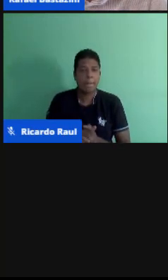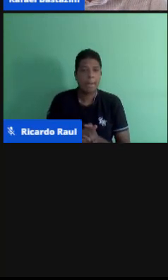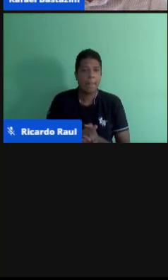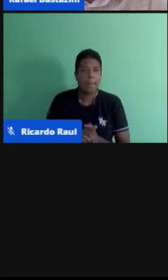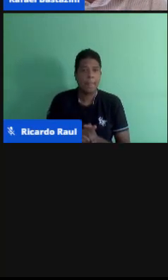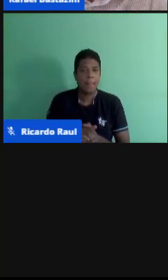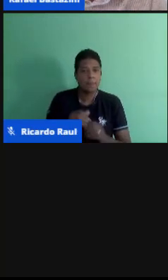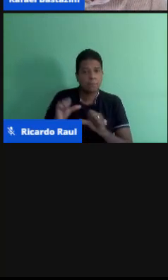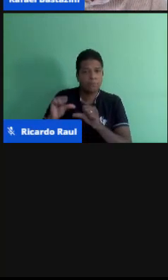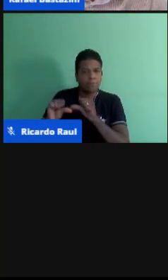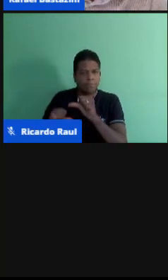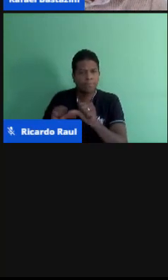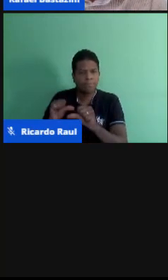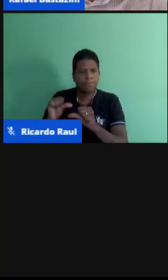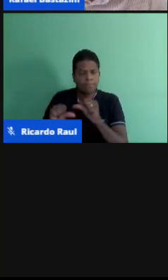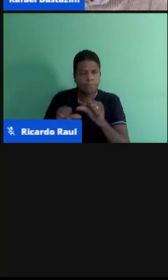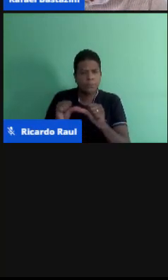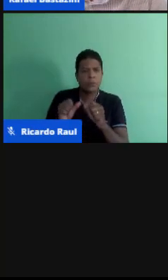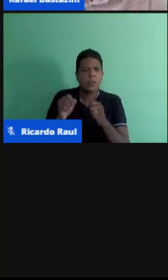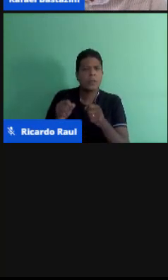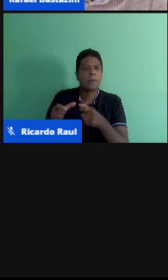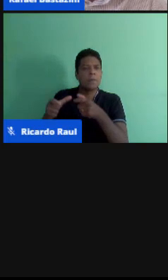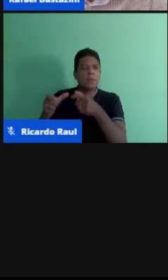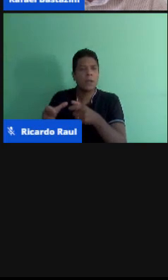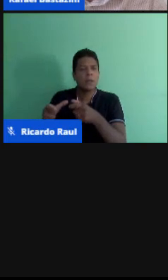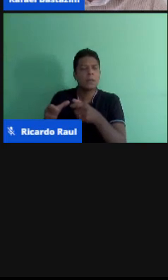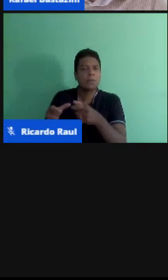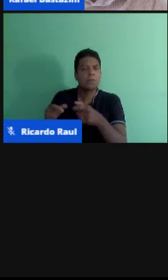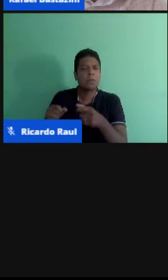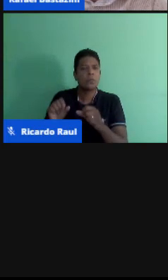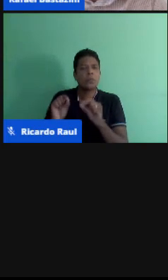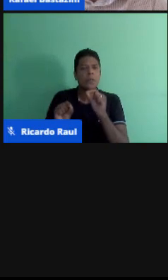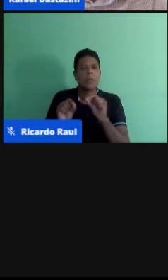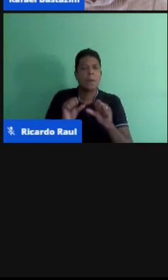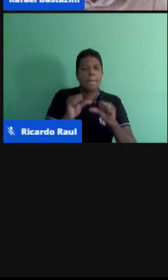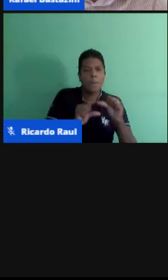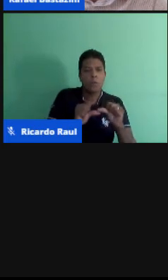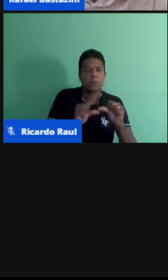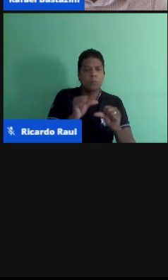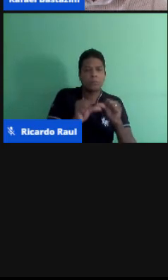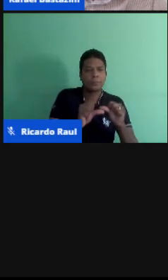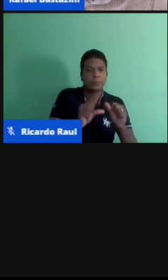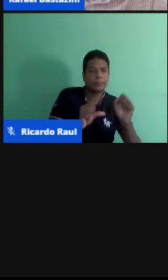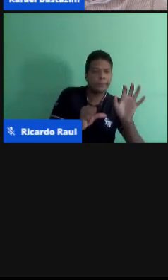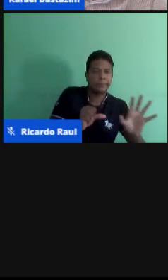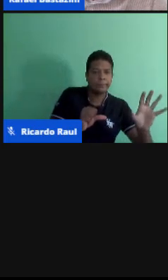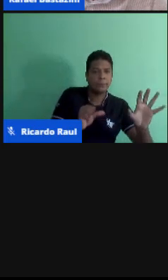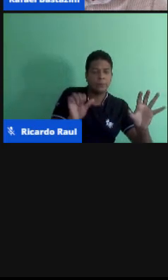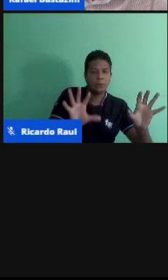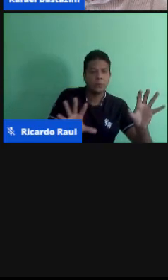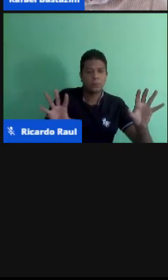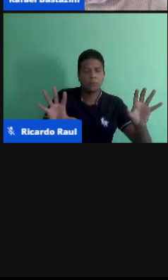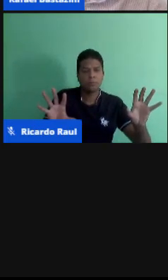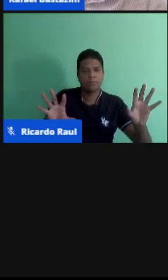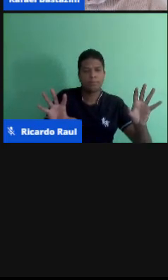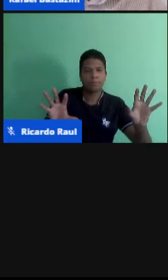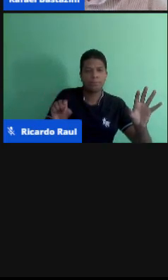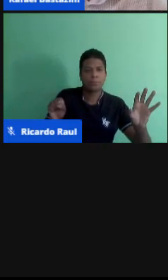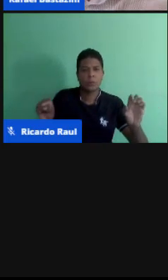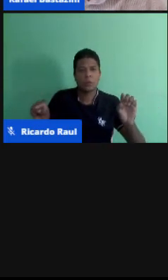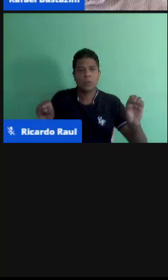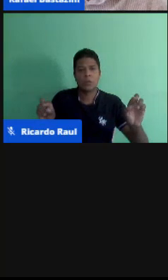permanências e mudanças. O que permaneceu, o que mudou, o que a primeira paisagem de